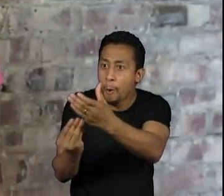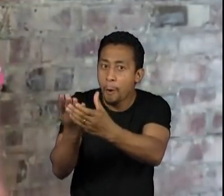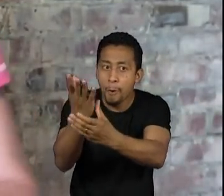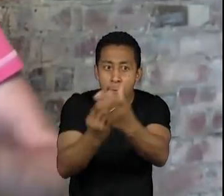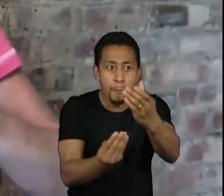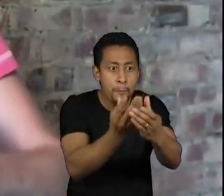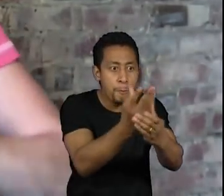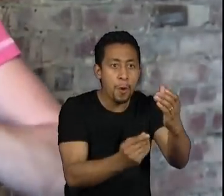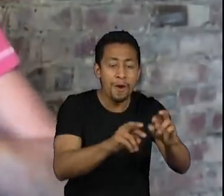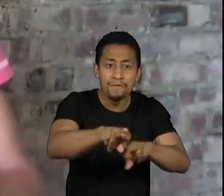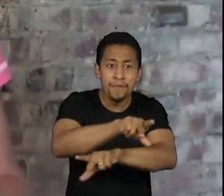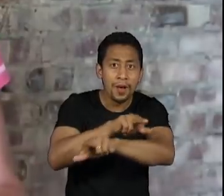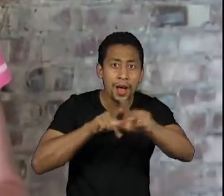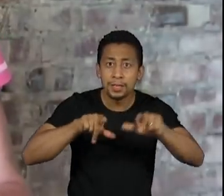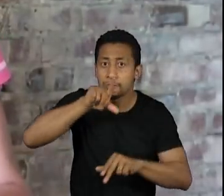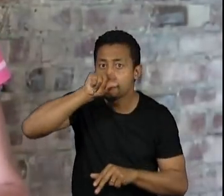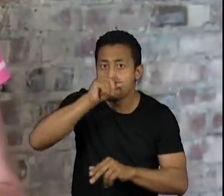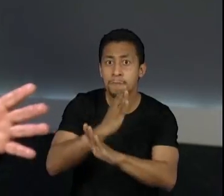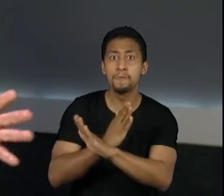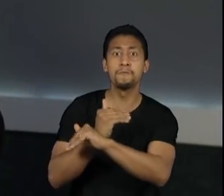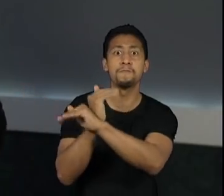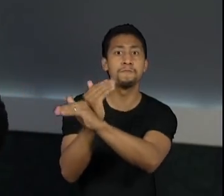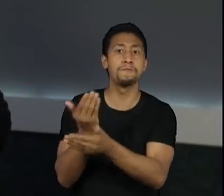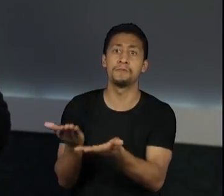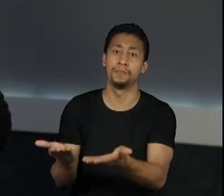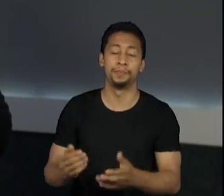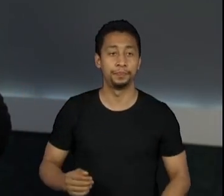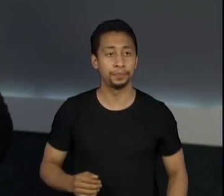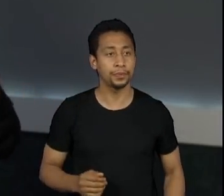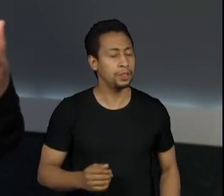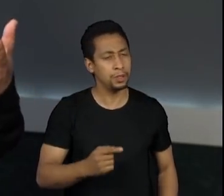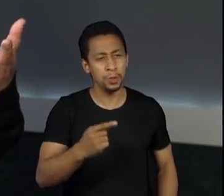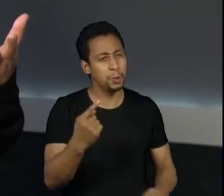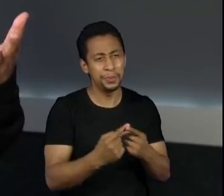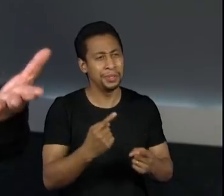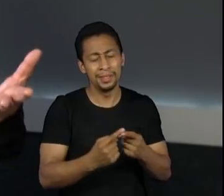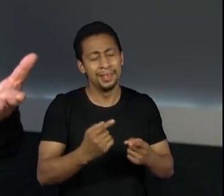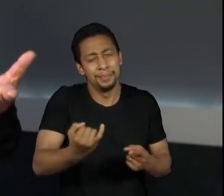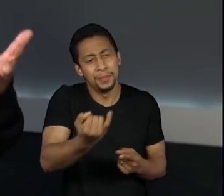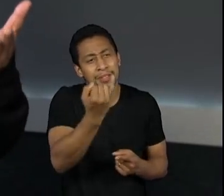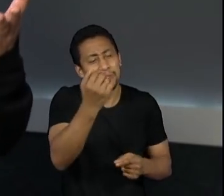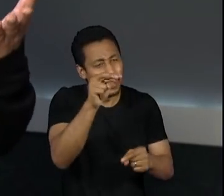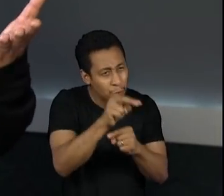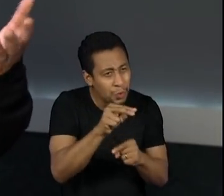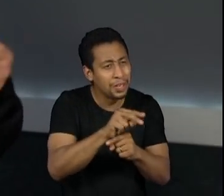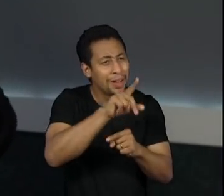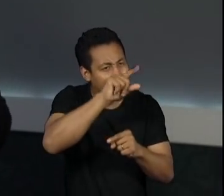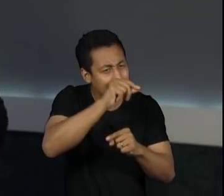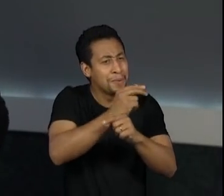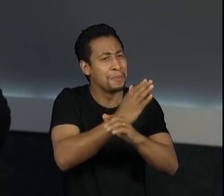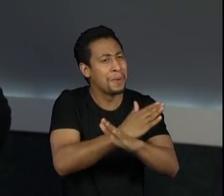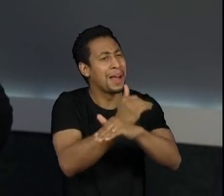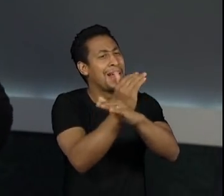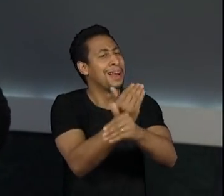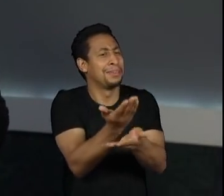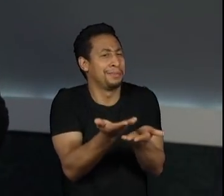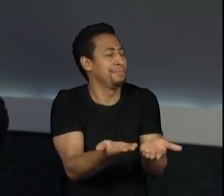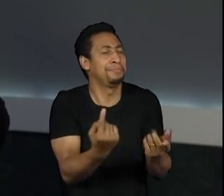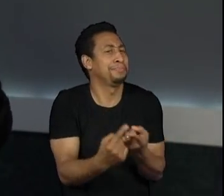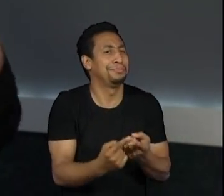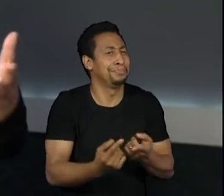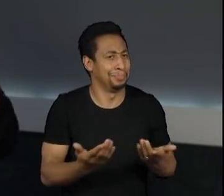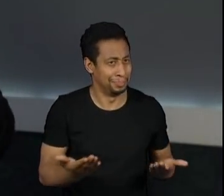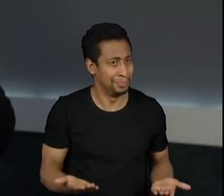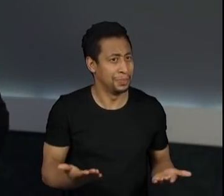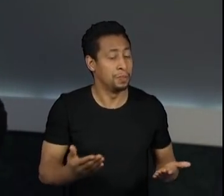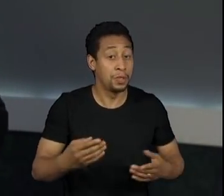de aves inédita no mundo. Por que é importante garantir a sobrevivência dessas espécies para